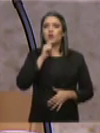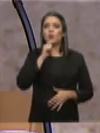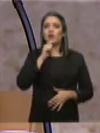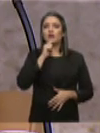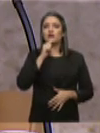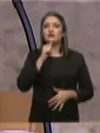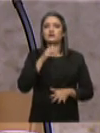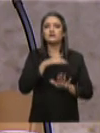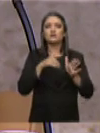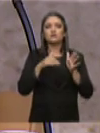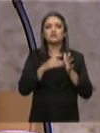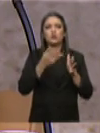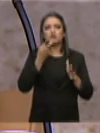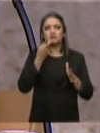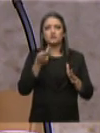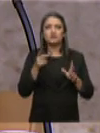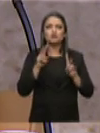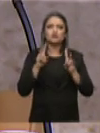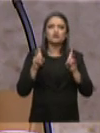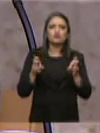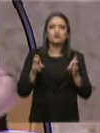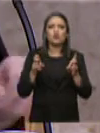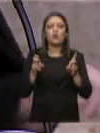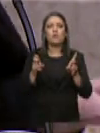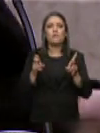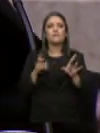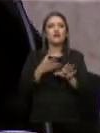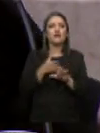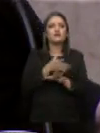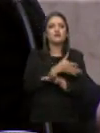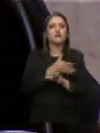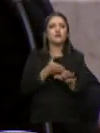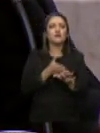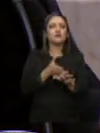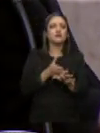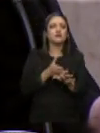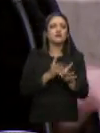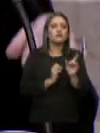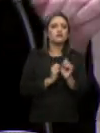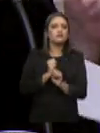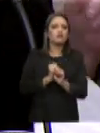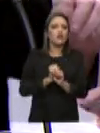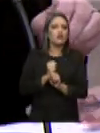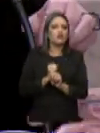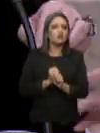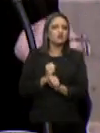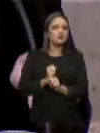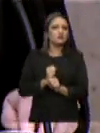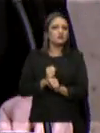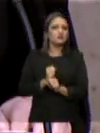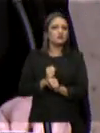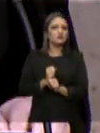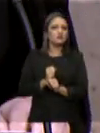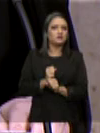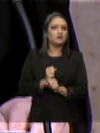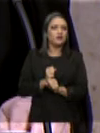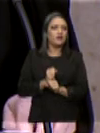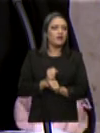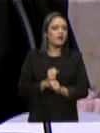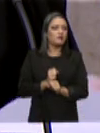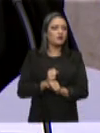à anterioridade anual e nonagesimal. A senhora secretária me alertou que